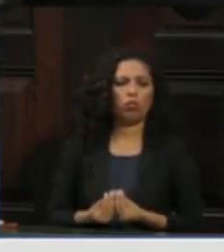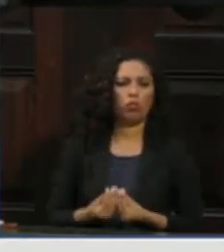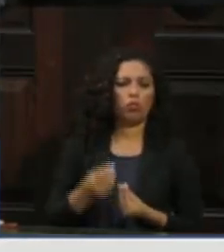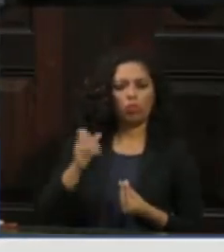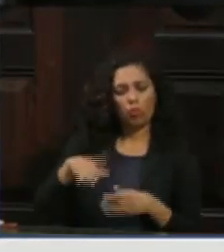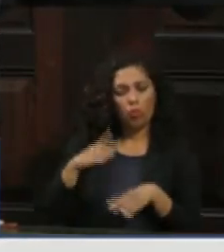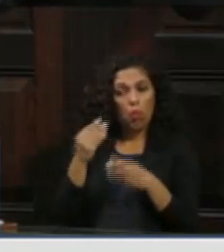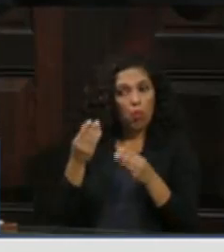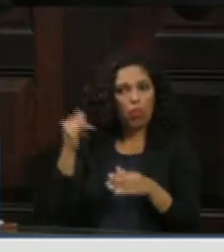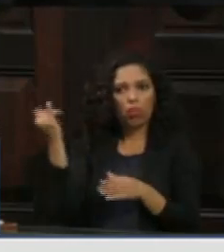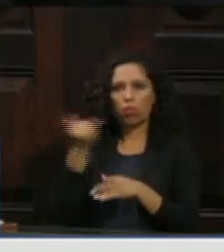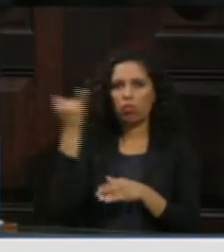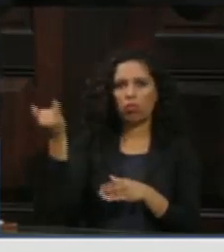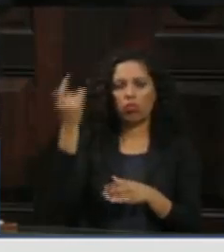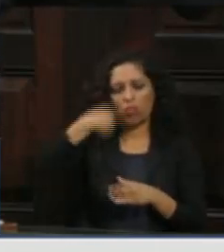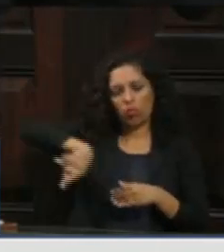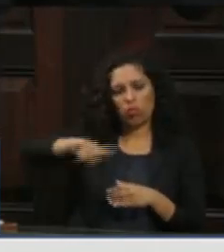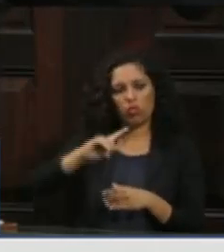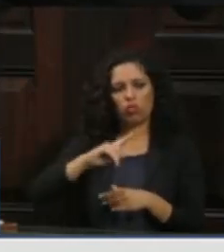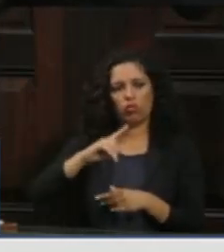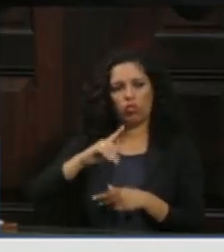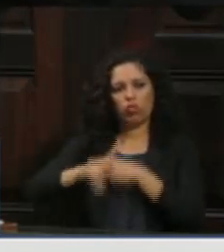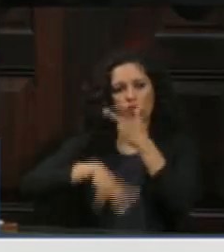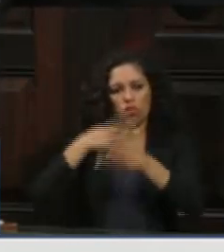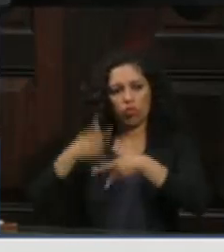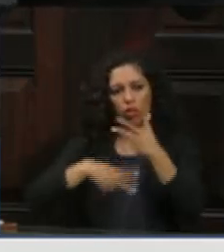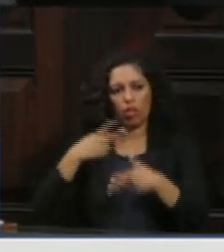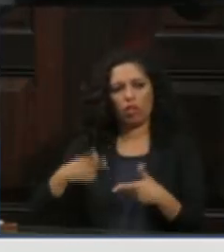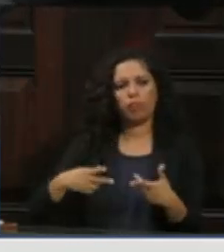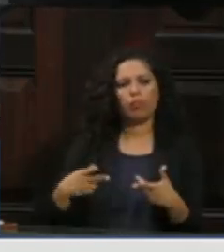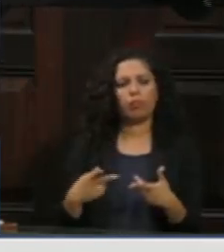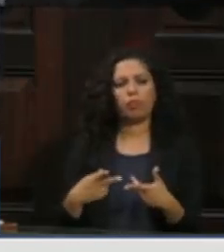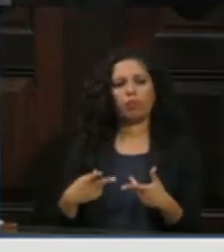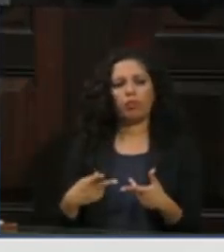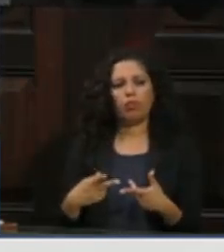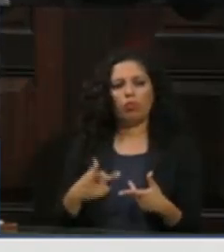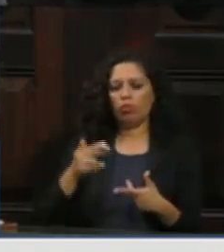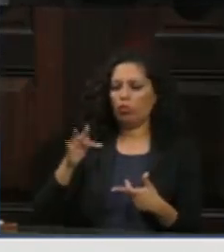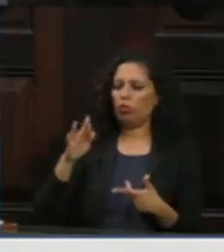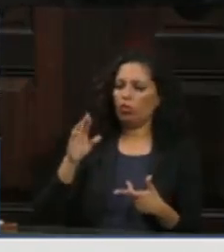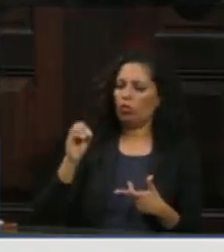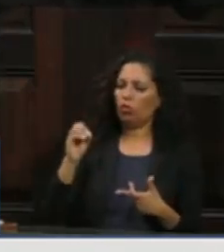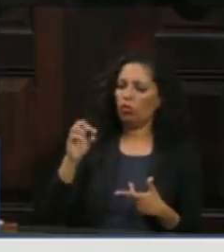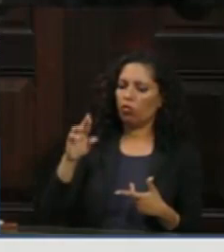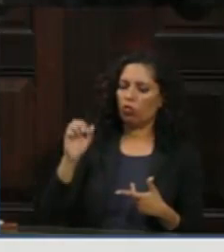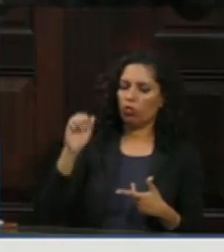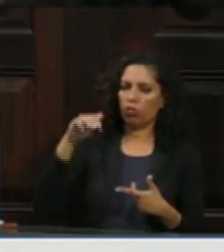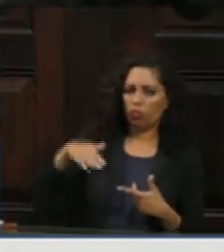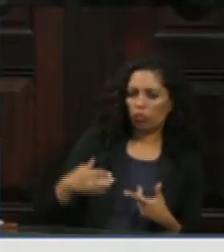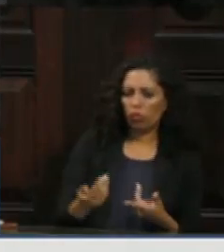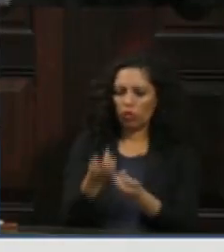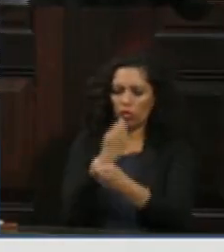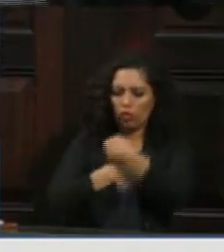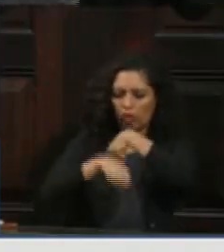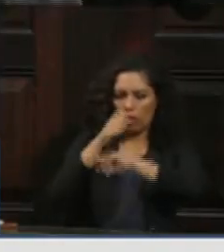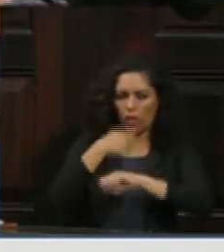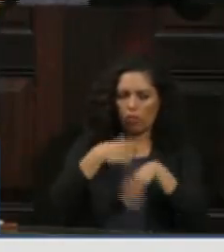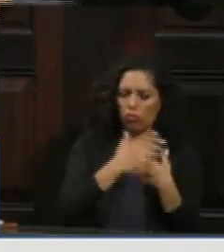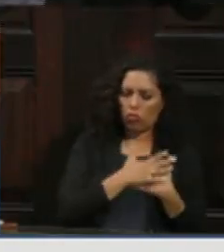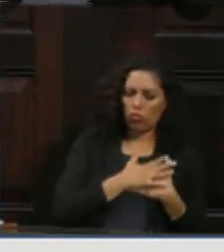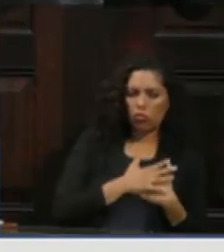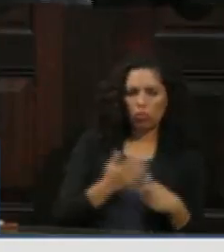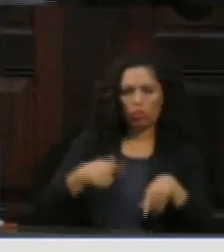economia fluminense, que reúne centenas de milhares de pessoas, instituições, coletivos, em áreas importantes como a